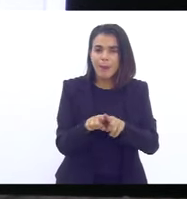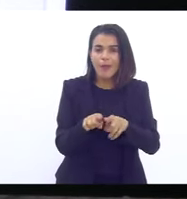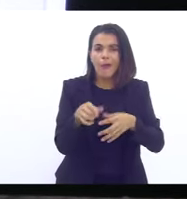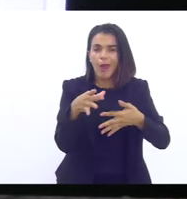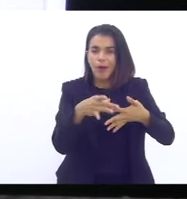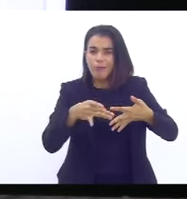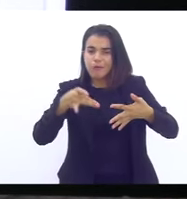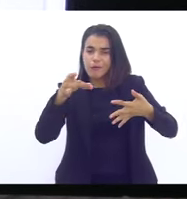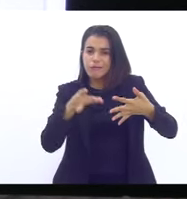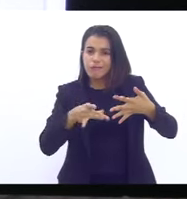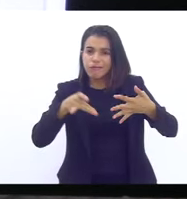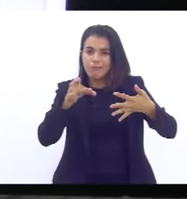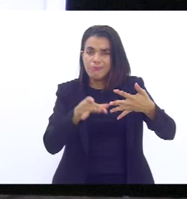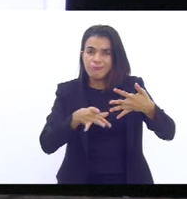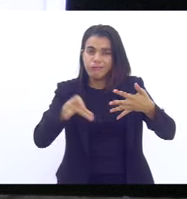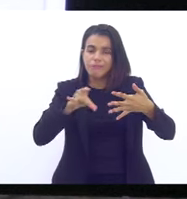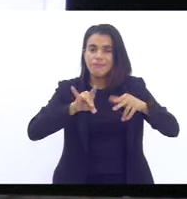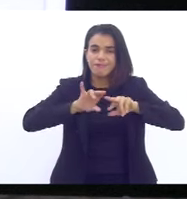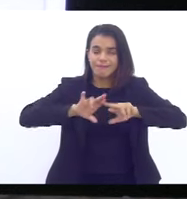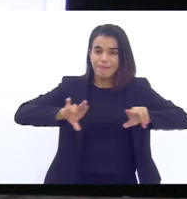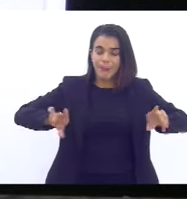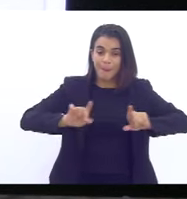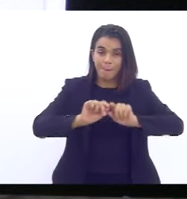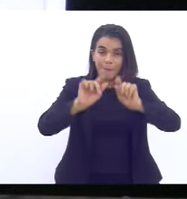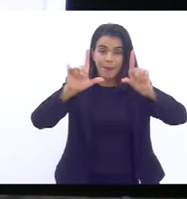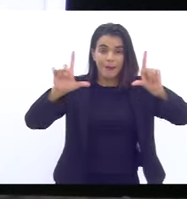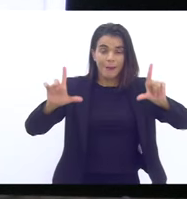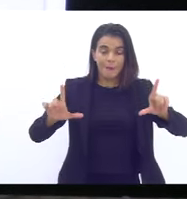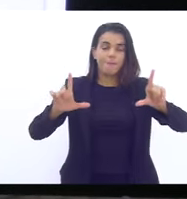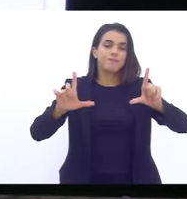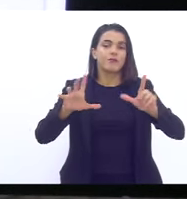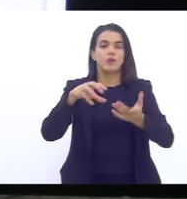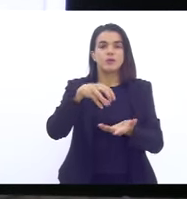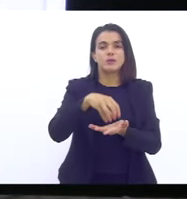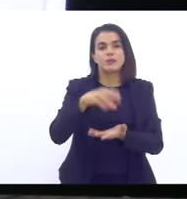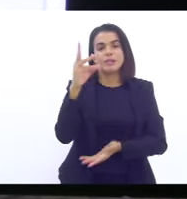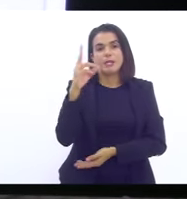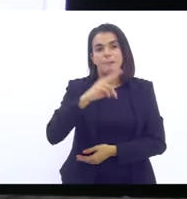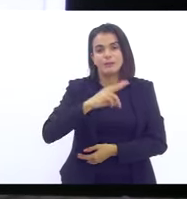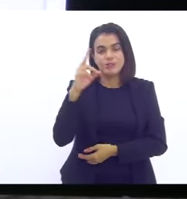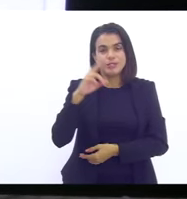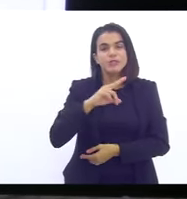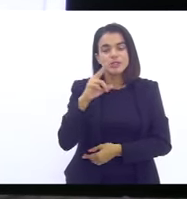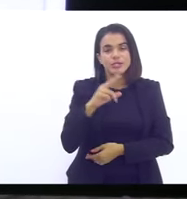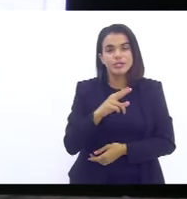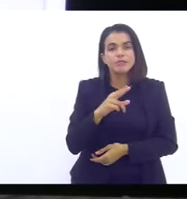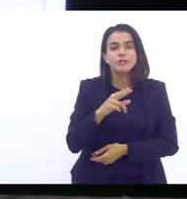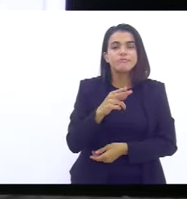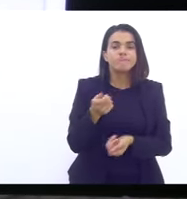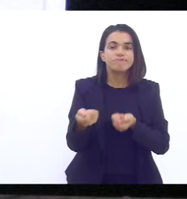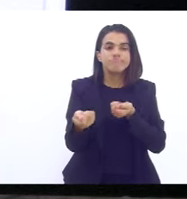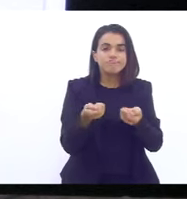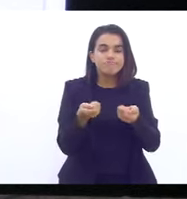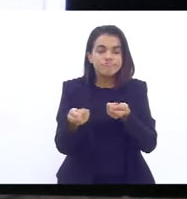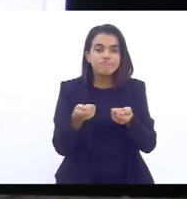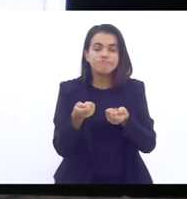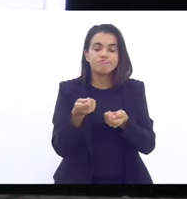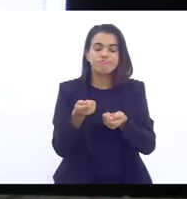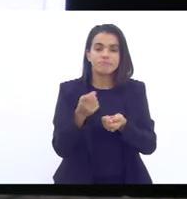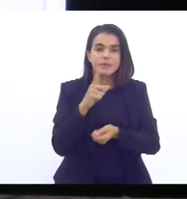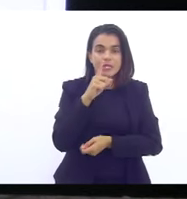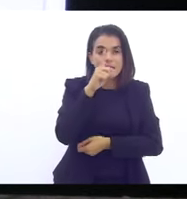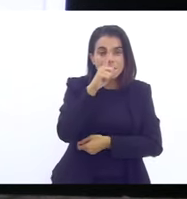algumas questões que nós já estamos fazendo nesse centro de emergência, gerenciamento de risco de emergência e energia. Nós